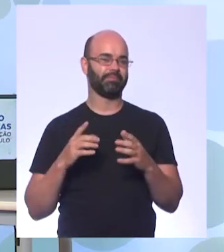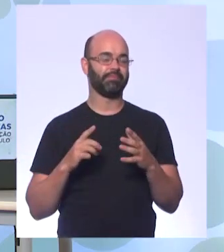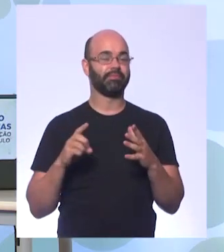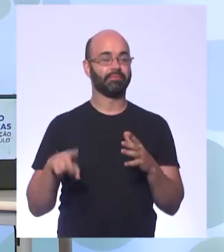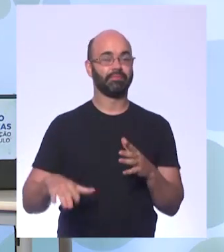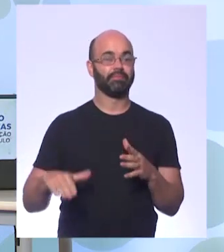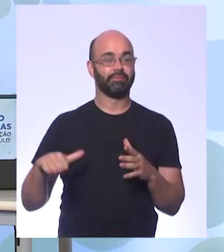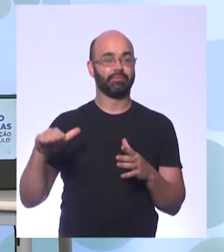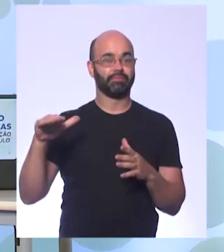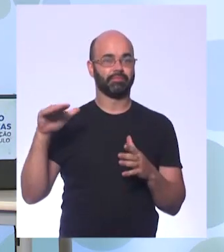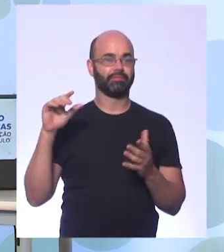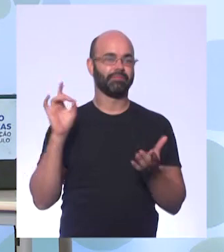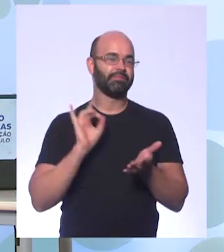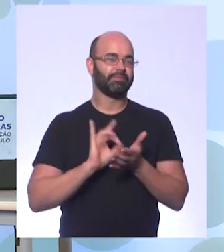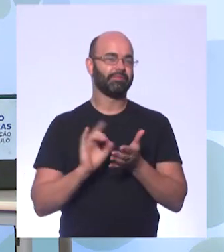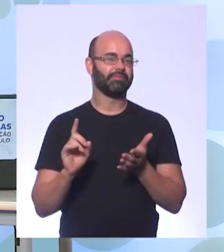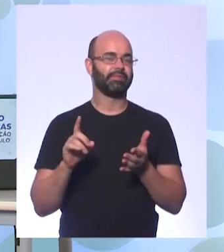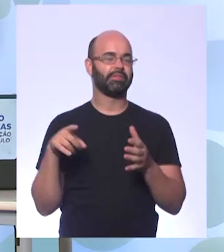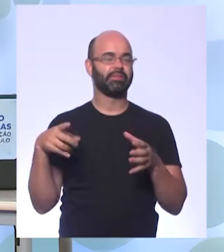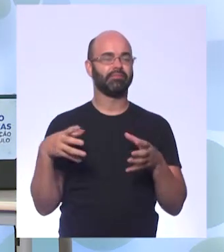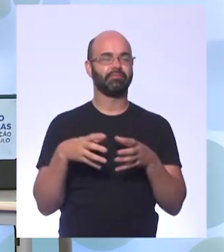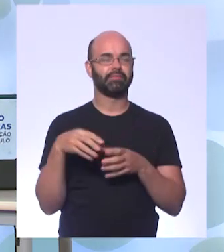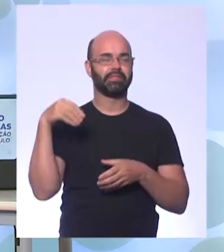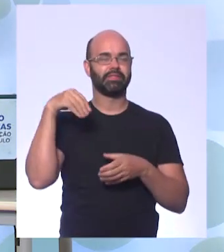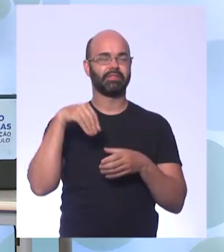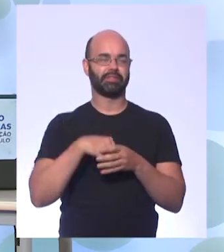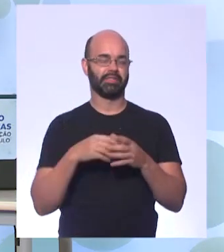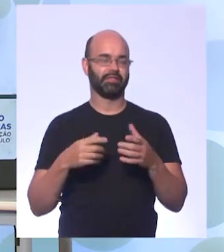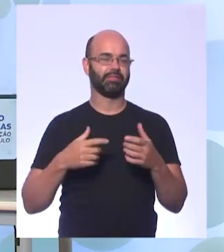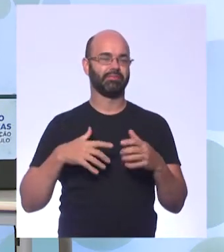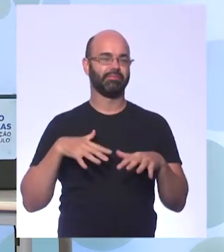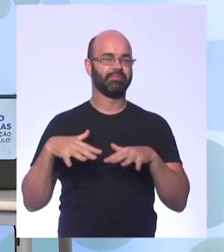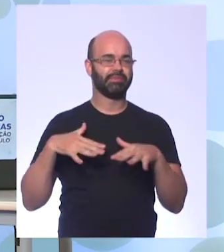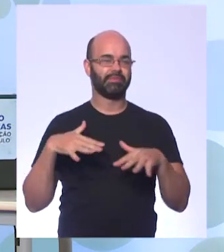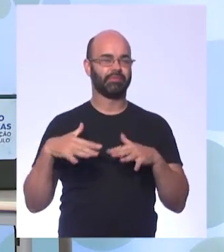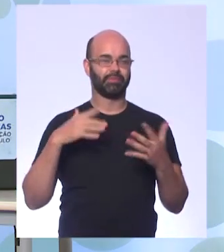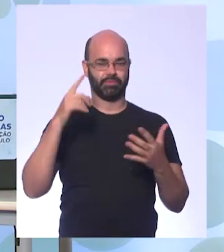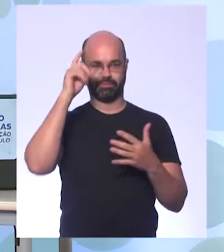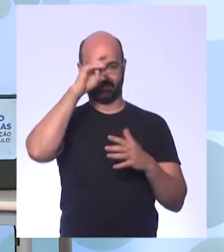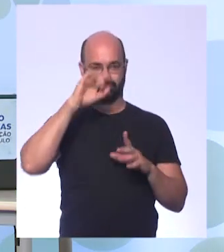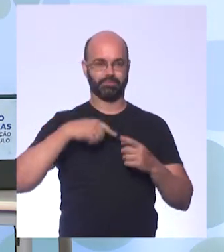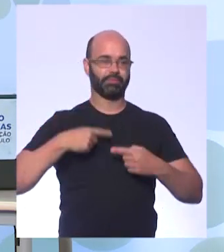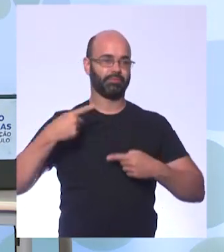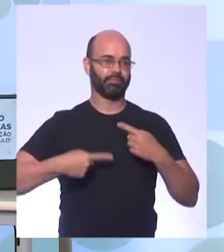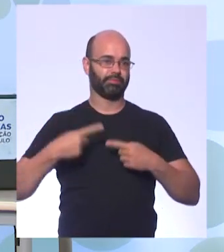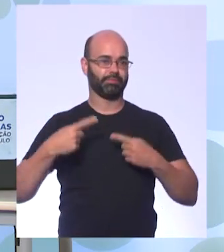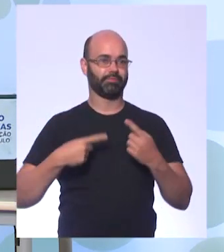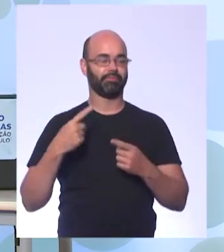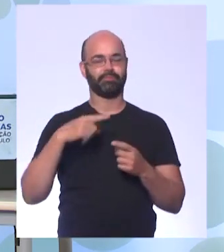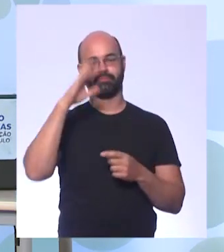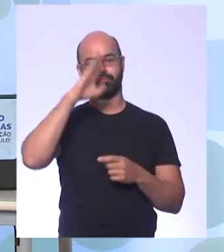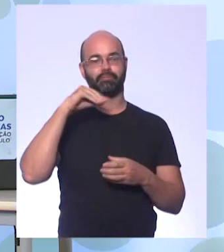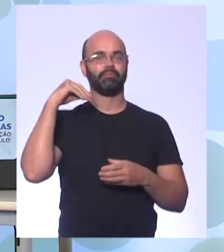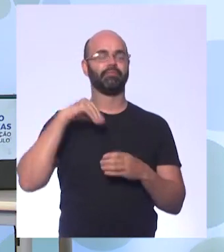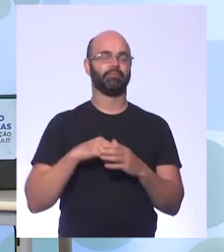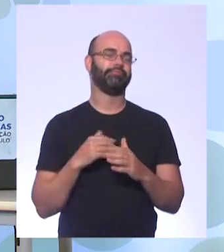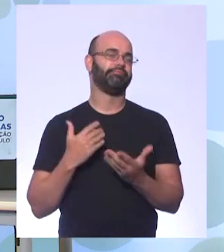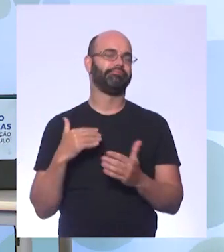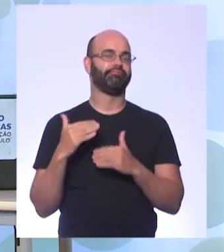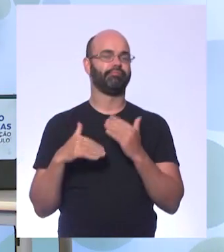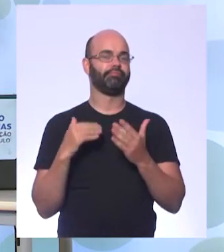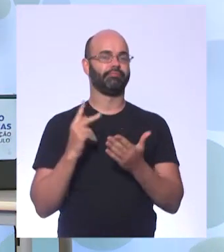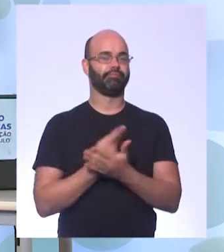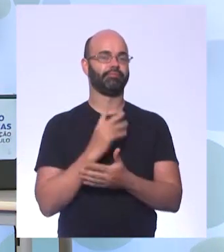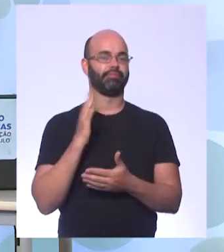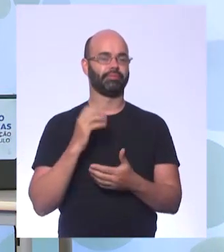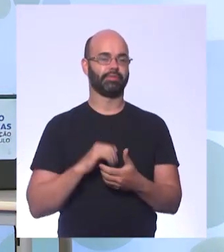conflitos internos, né? Que é gerado, logicamente, né, pelas questões políticas que acabam desenvolvendo dentro do Brasil. Eu coloquei um slide